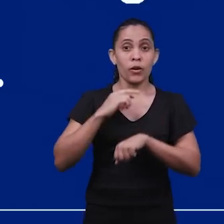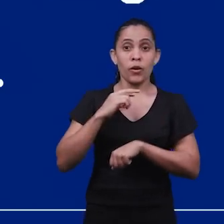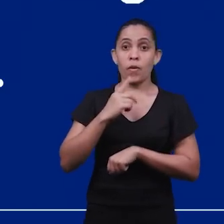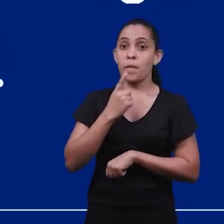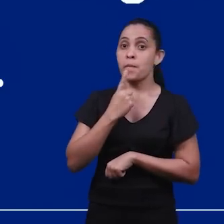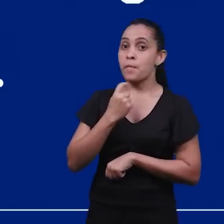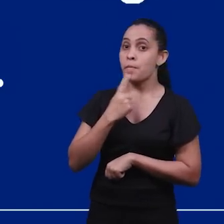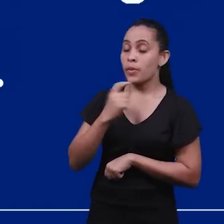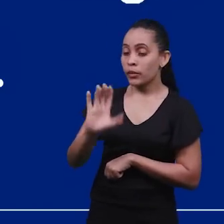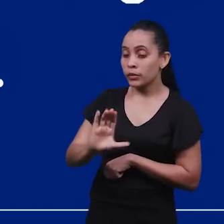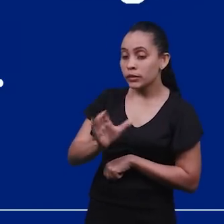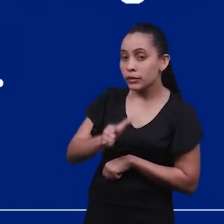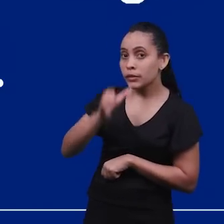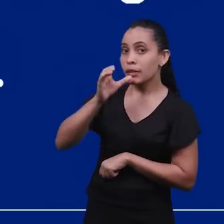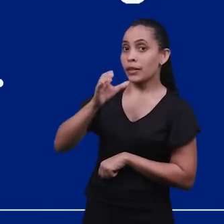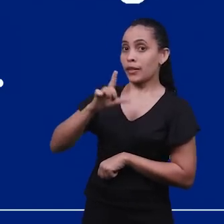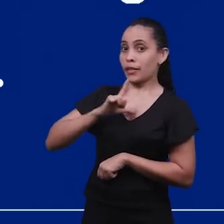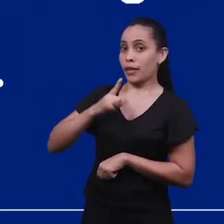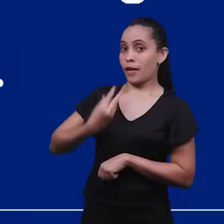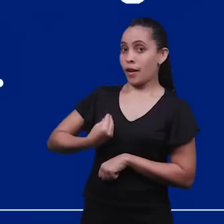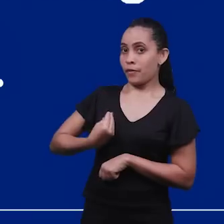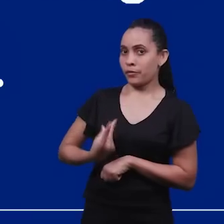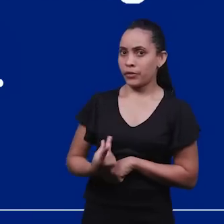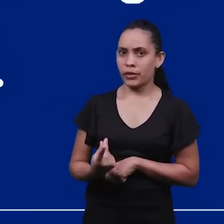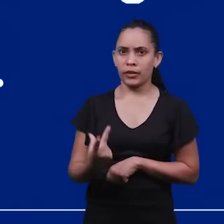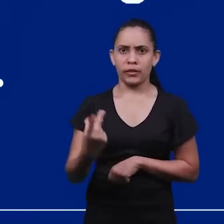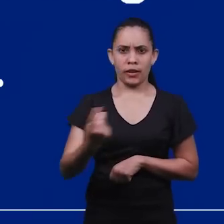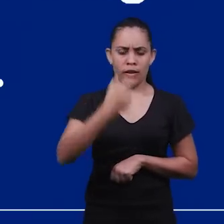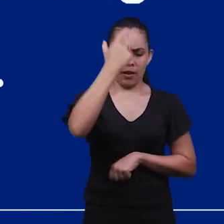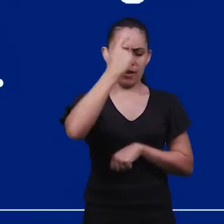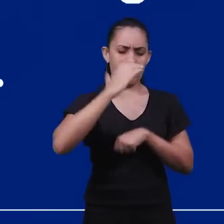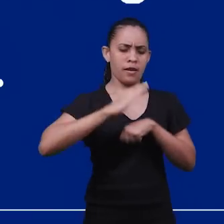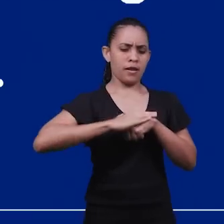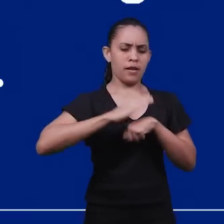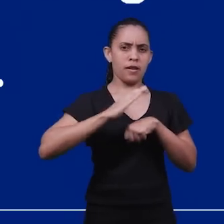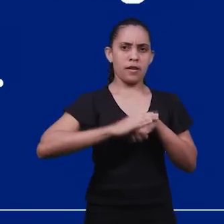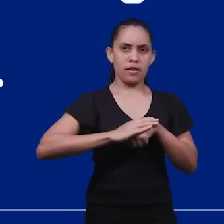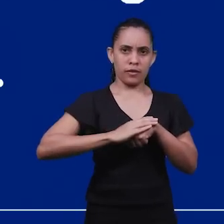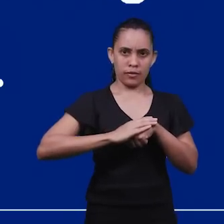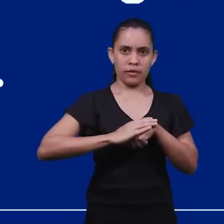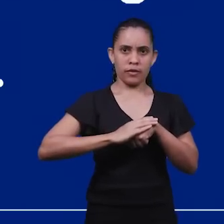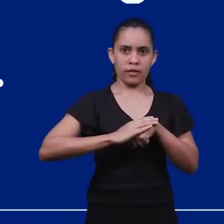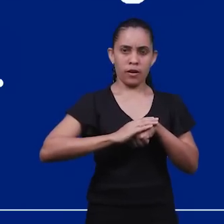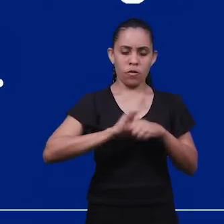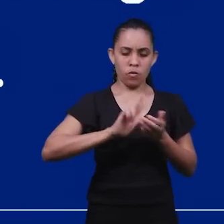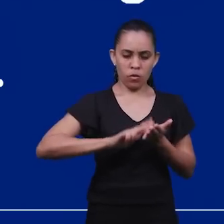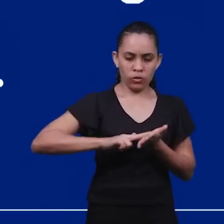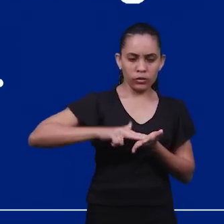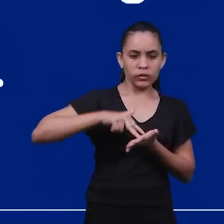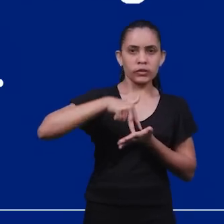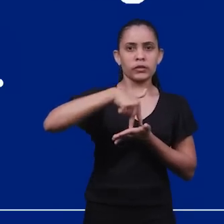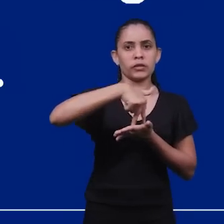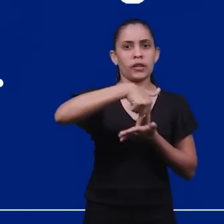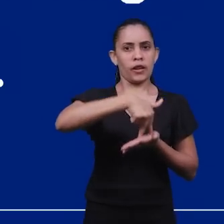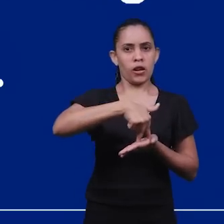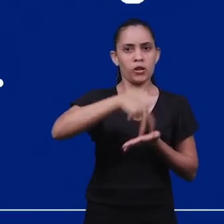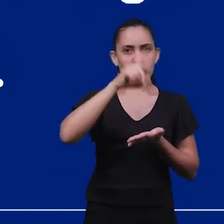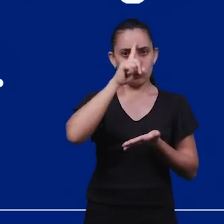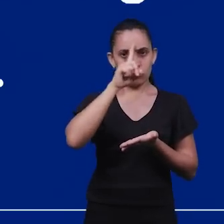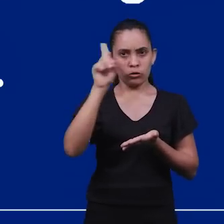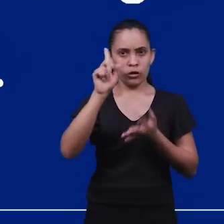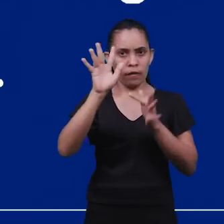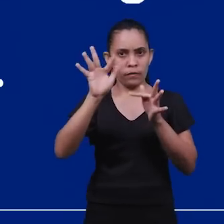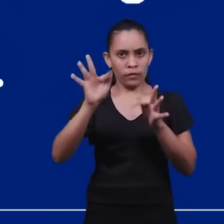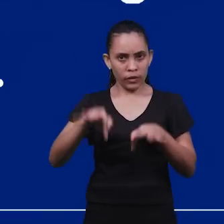meu sangue tem a vida eterna, e eu o ressuscitarei no último dia, porque a